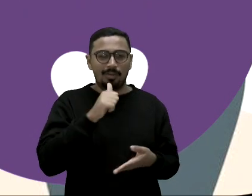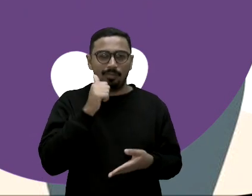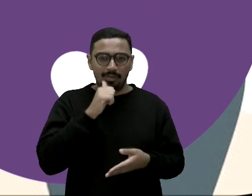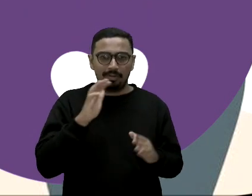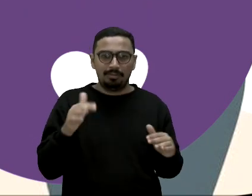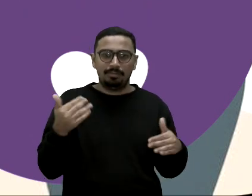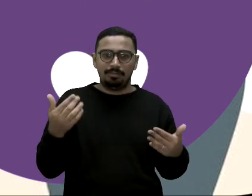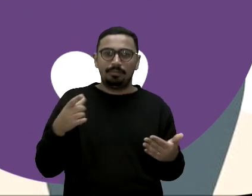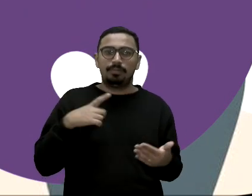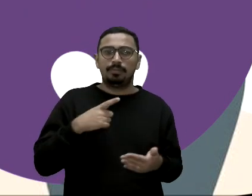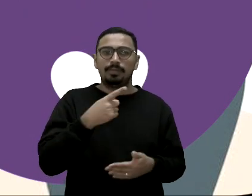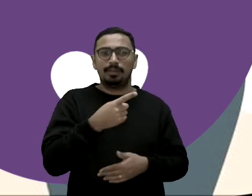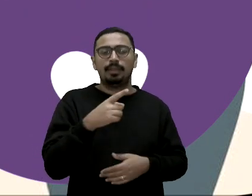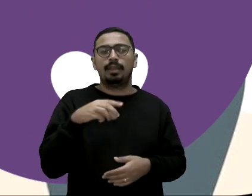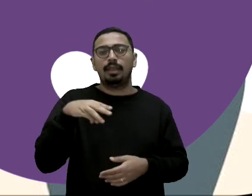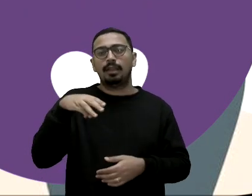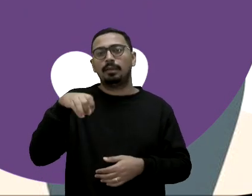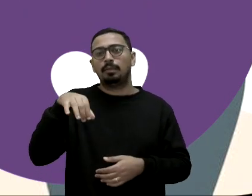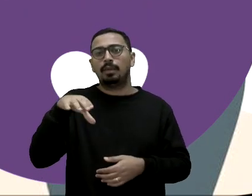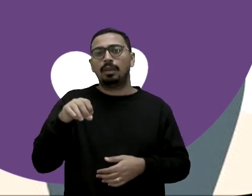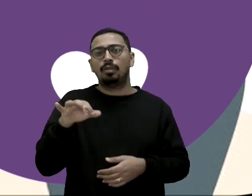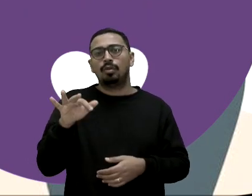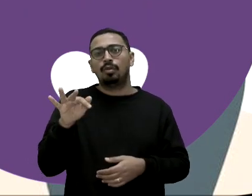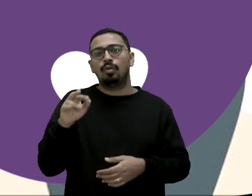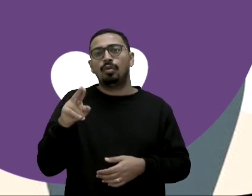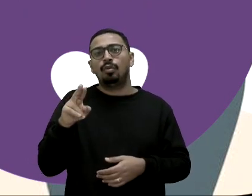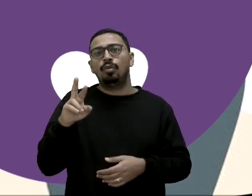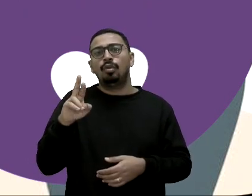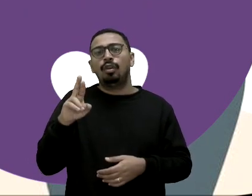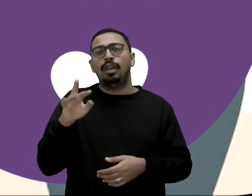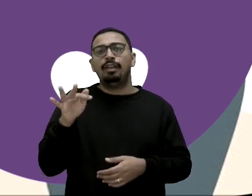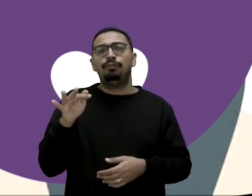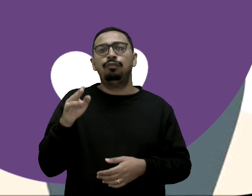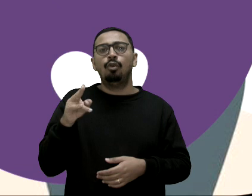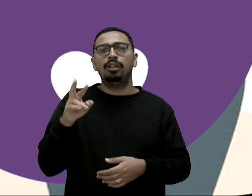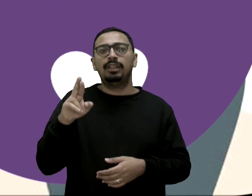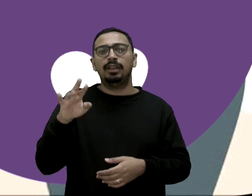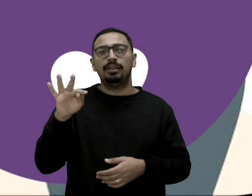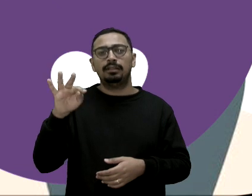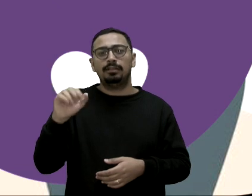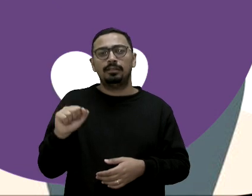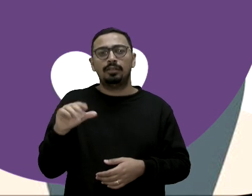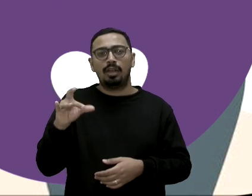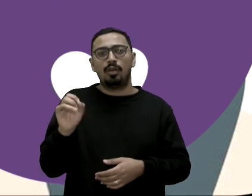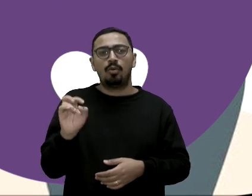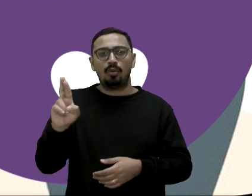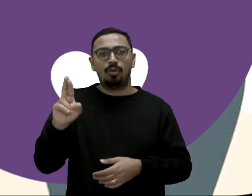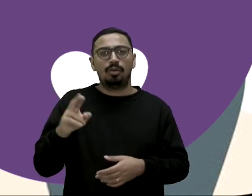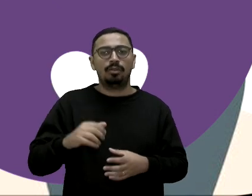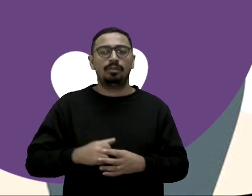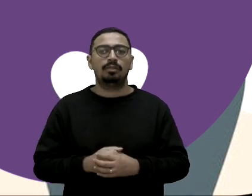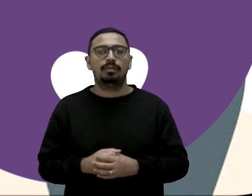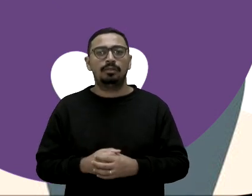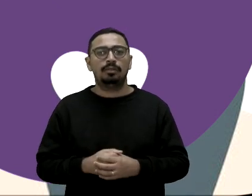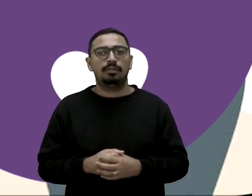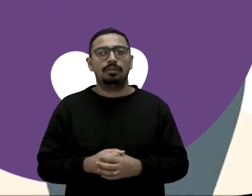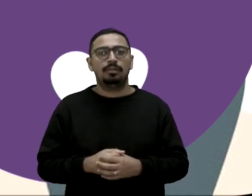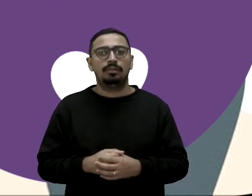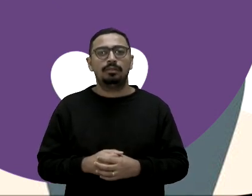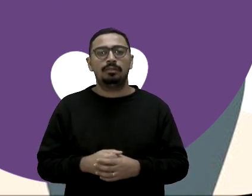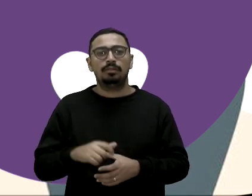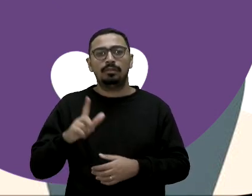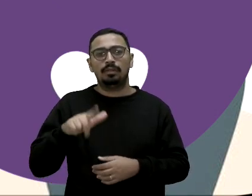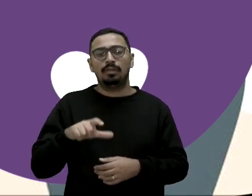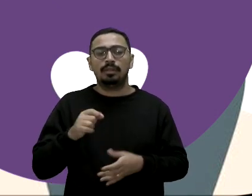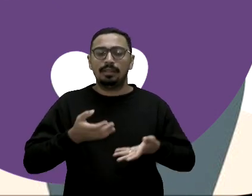Então, Maio Furtacor, que é referente à saúde mental materna. E uma frase que a nossa gestora ontem trouxe para a gente é que quando nasce o bebê,